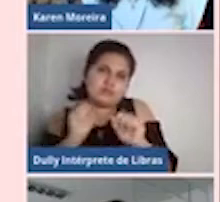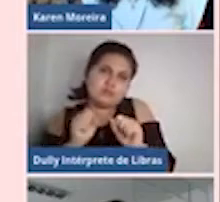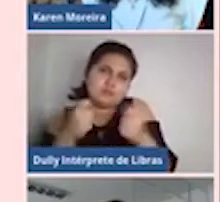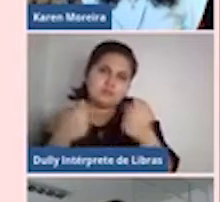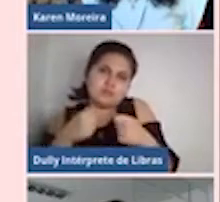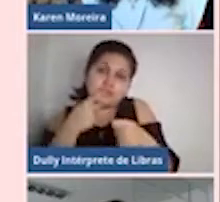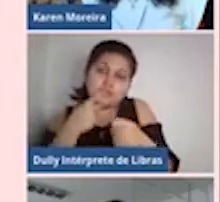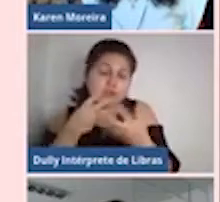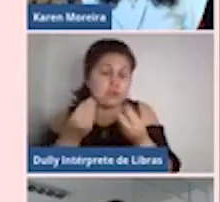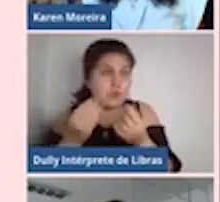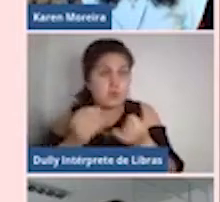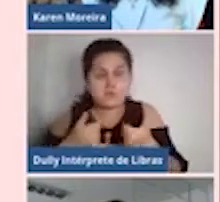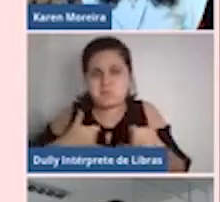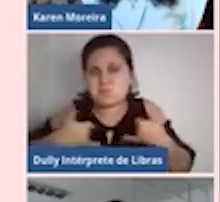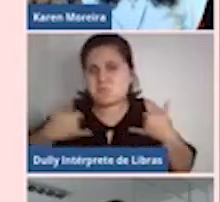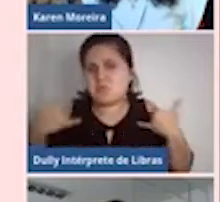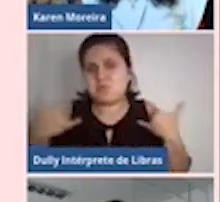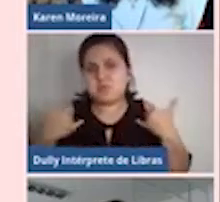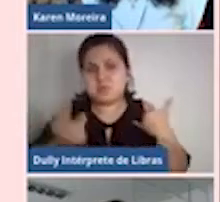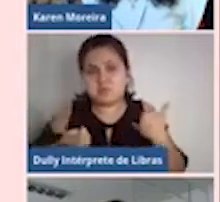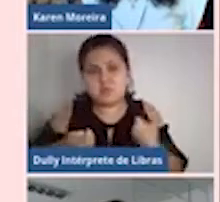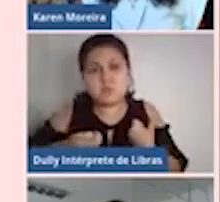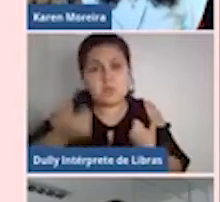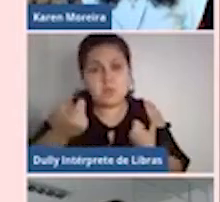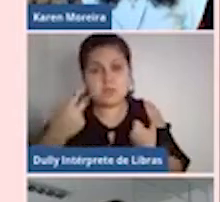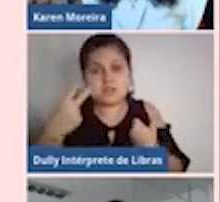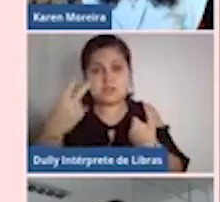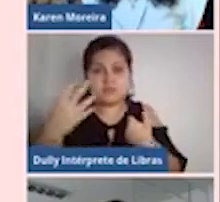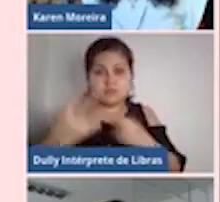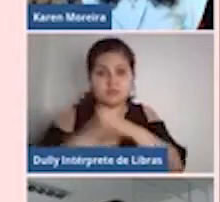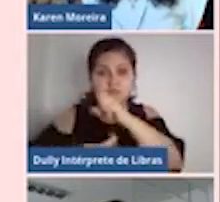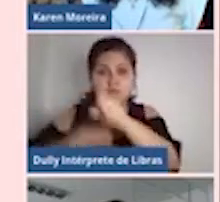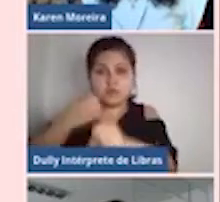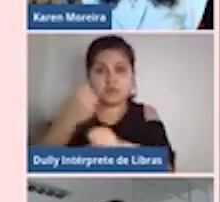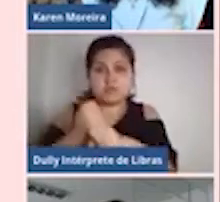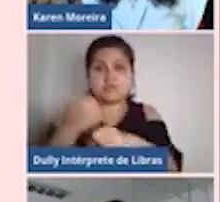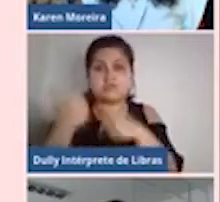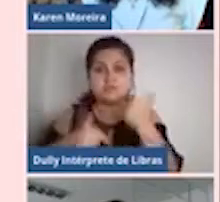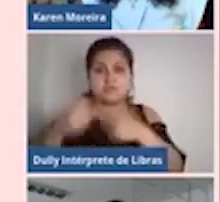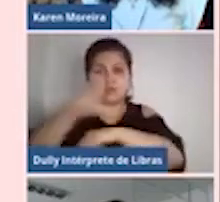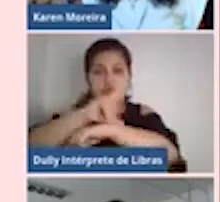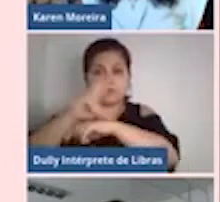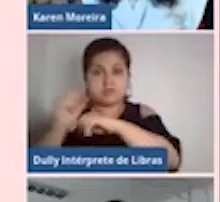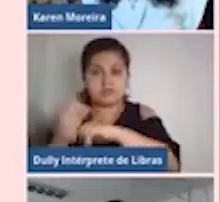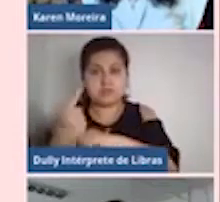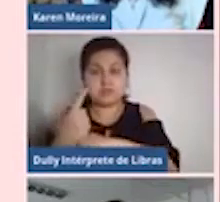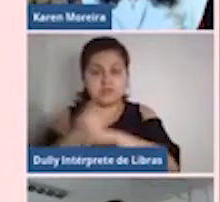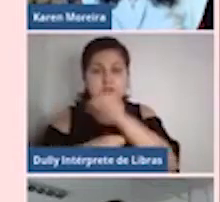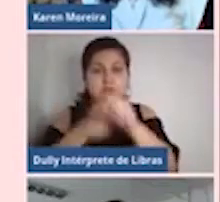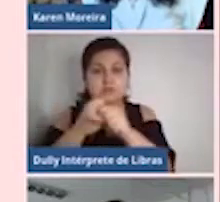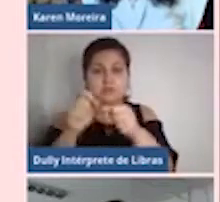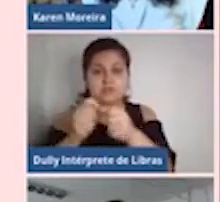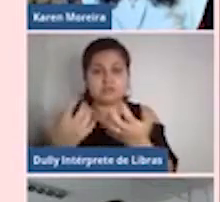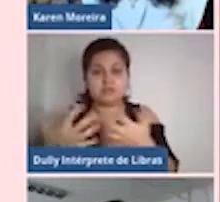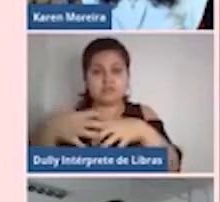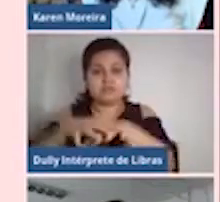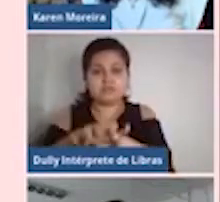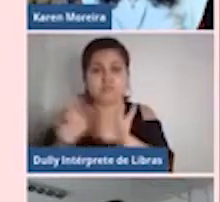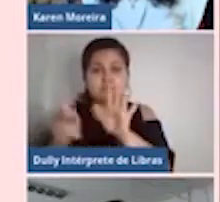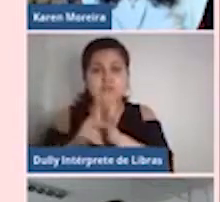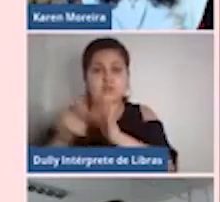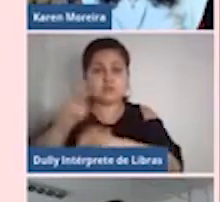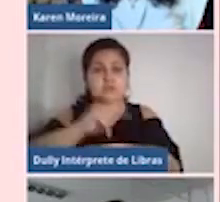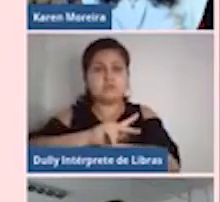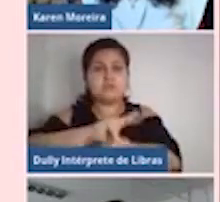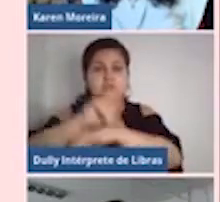dizer que eu tenho muito orgulho. São quase 24 anos que eu trabalho no SENAC, e há um ano a gente fez a fusão com o SESC e com a FEComércio.